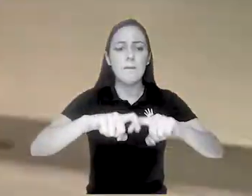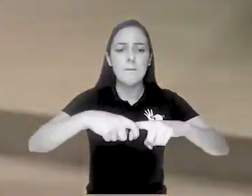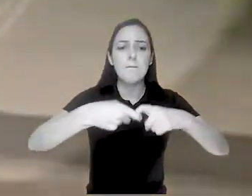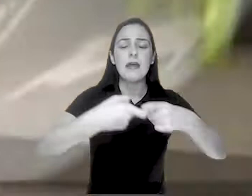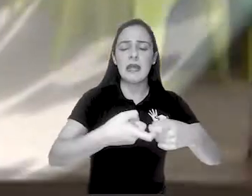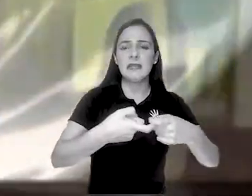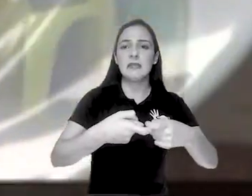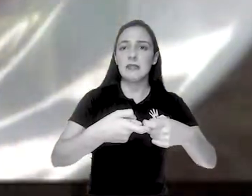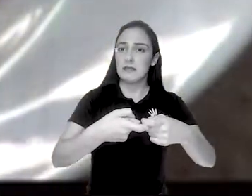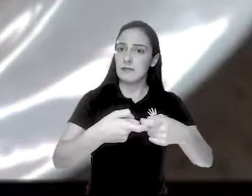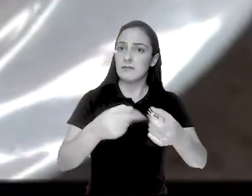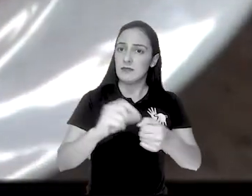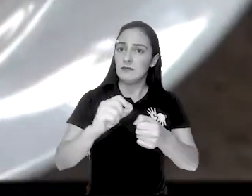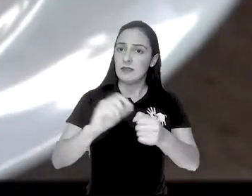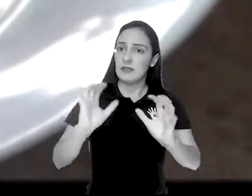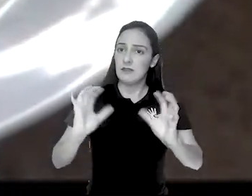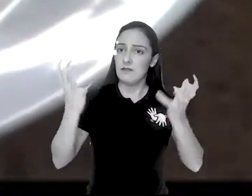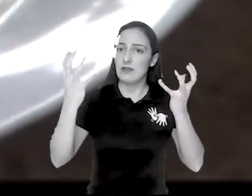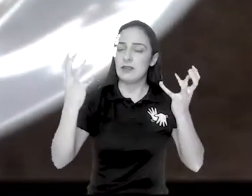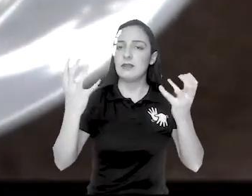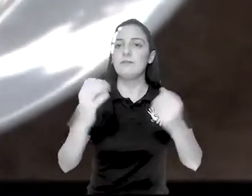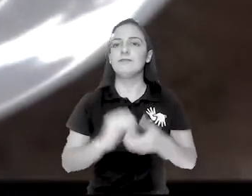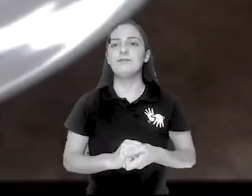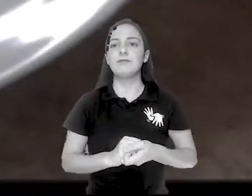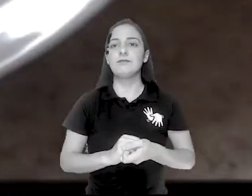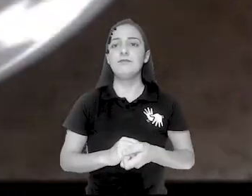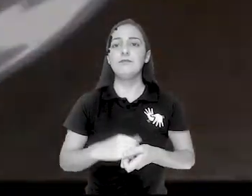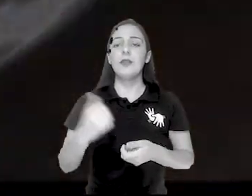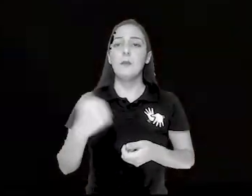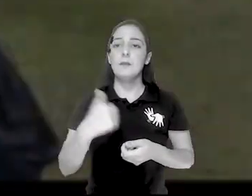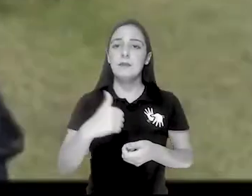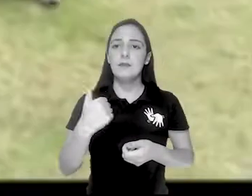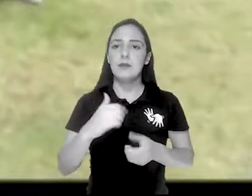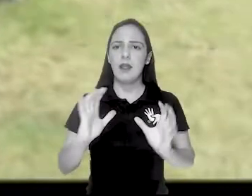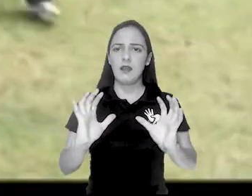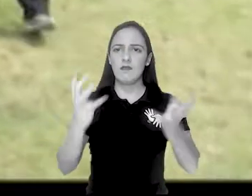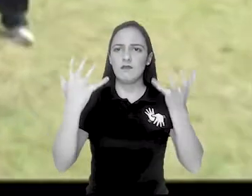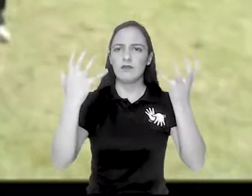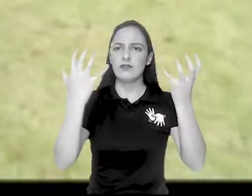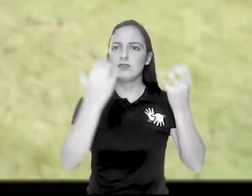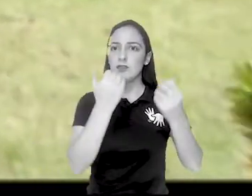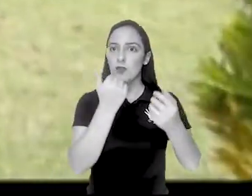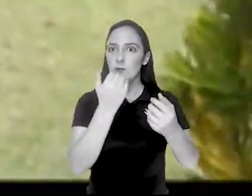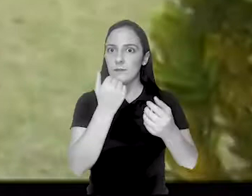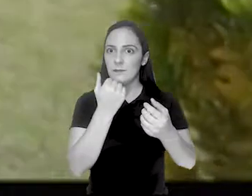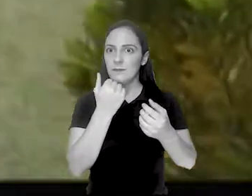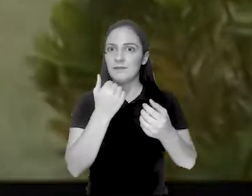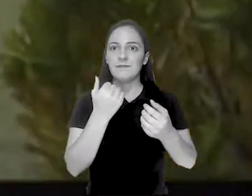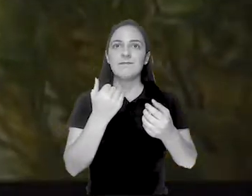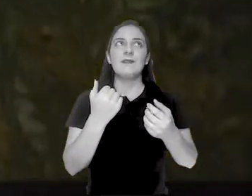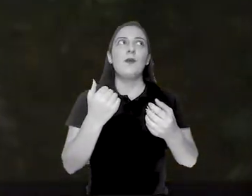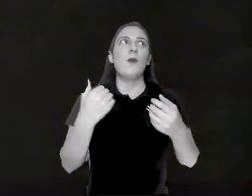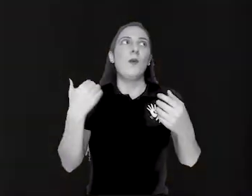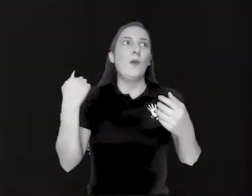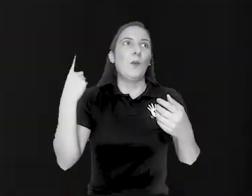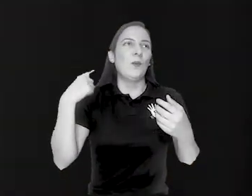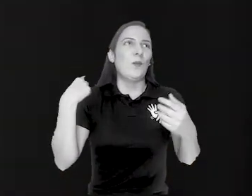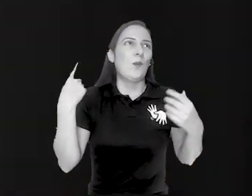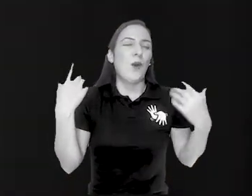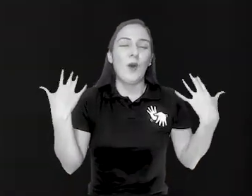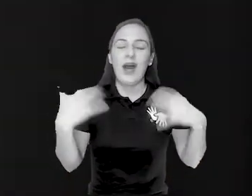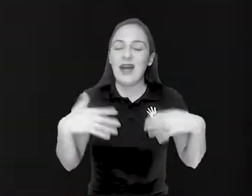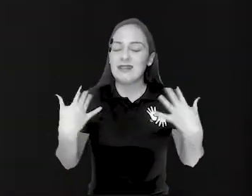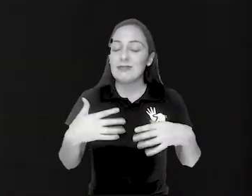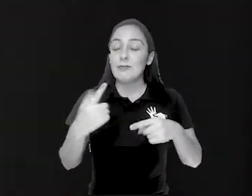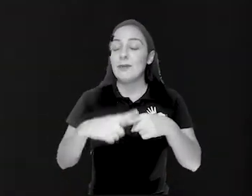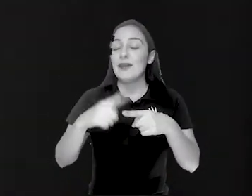do festival. Enfim, o primeiro festival de gastronomia foi uma verdadeira loucura, porque as